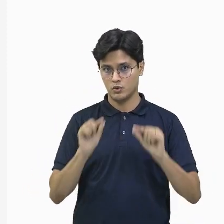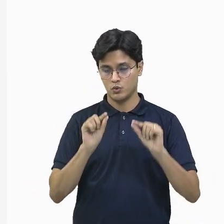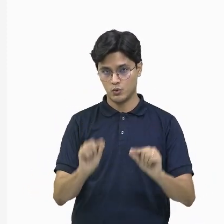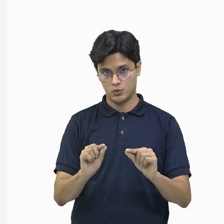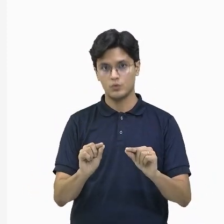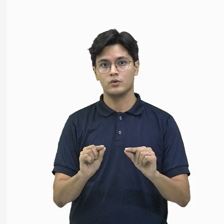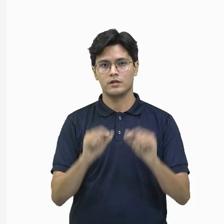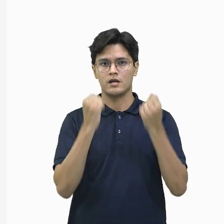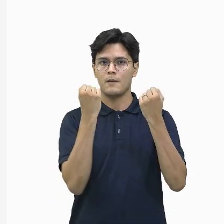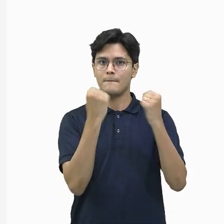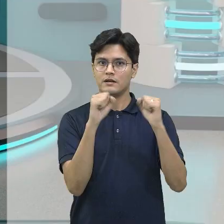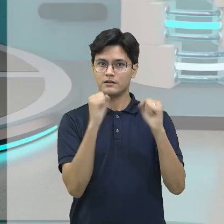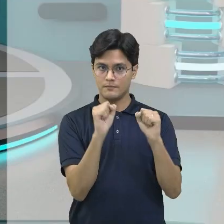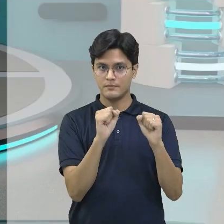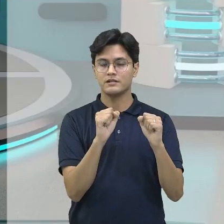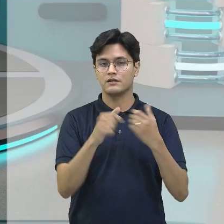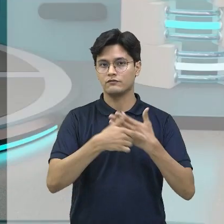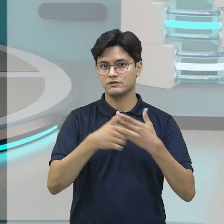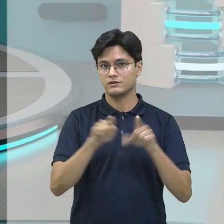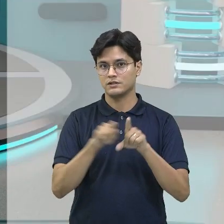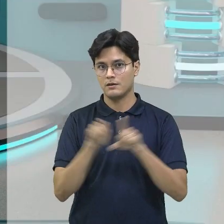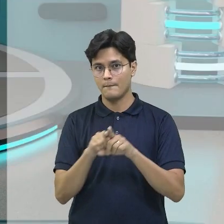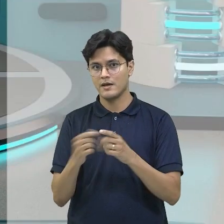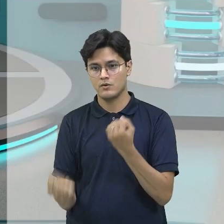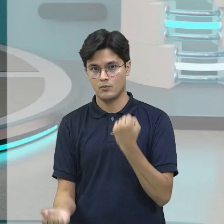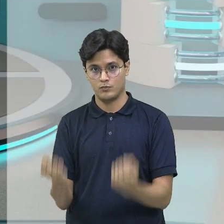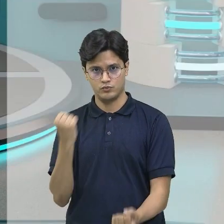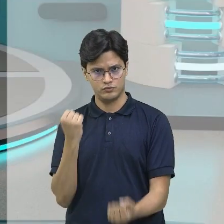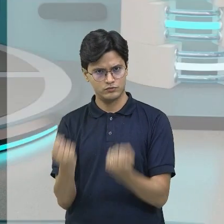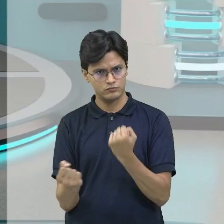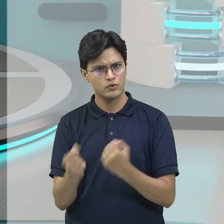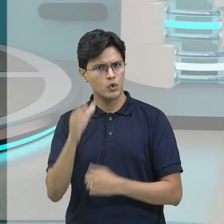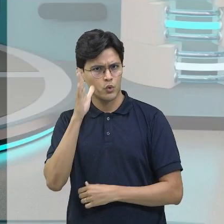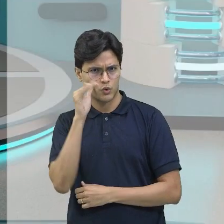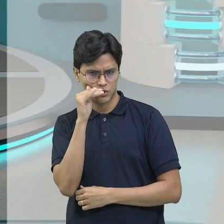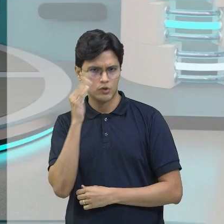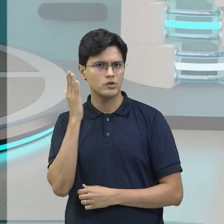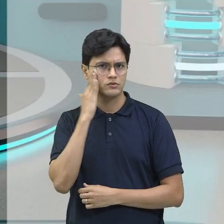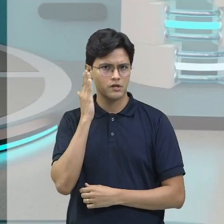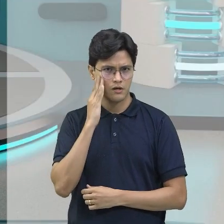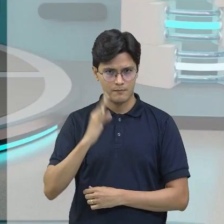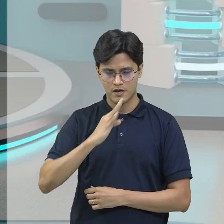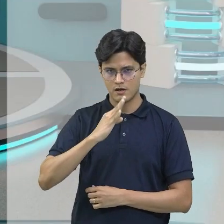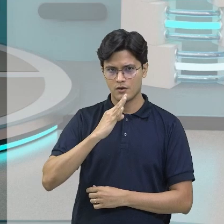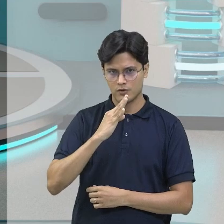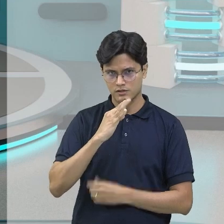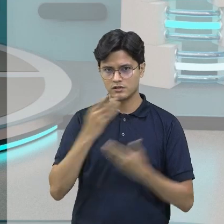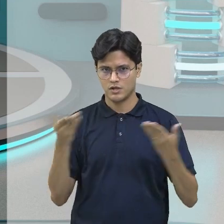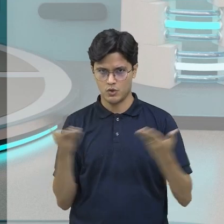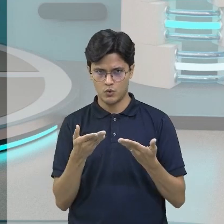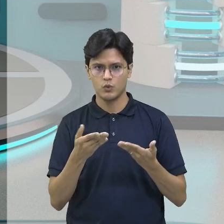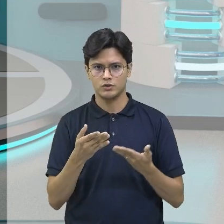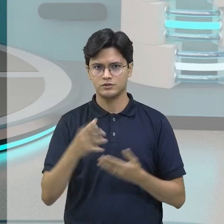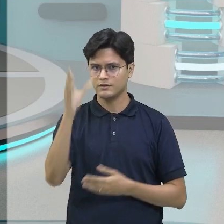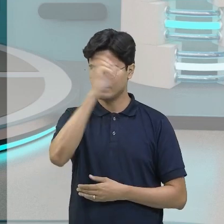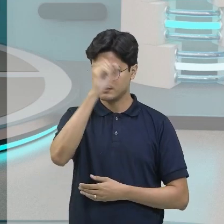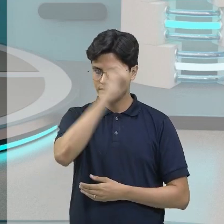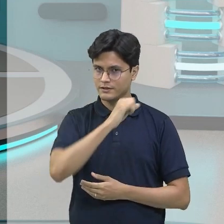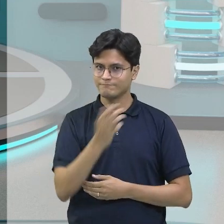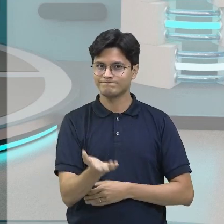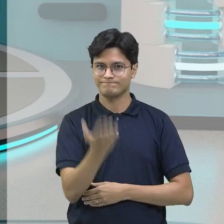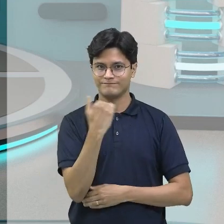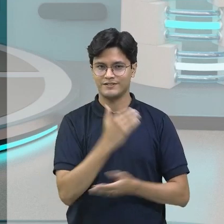e musculação. E aí, estão curiosos para saber o que nós iremos explorar na aula de hoje? Então